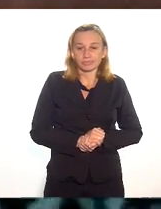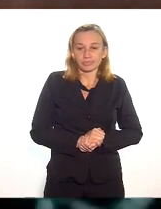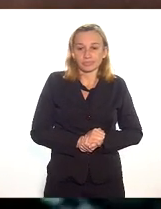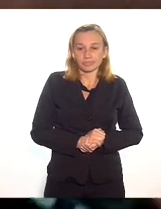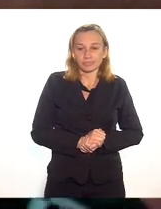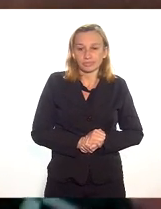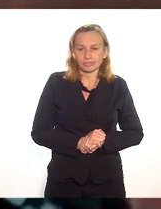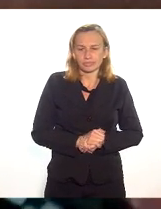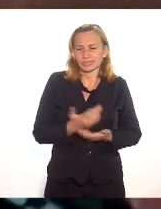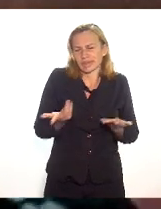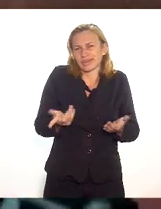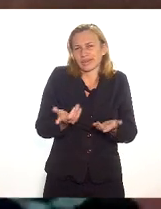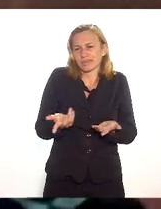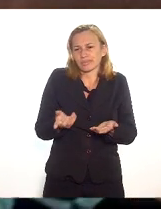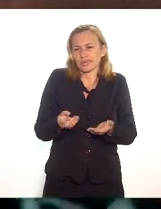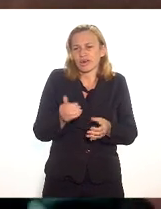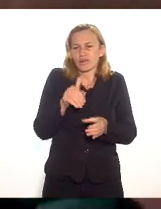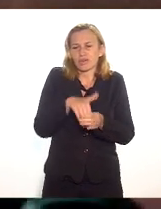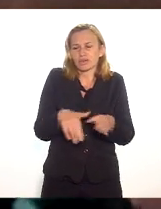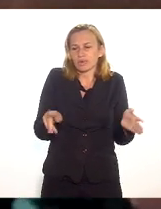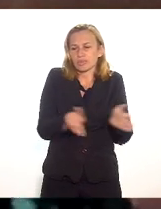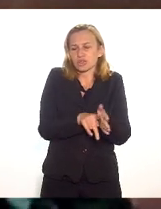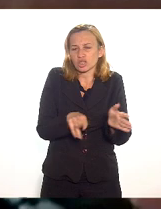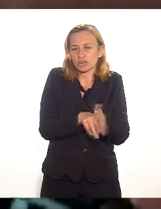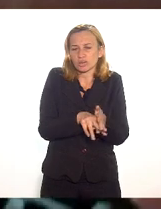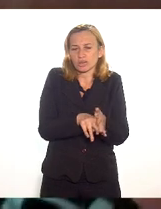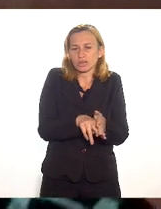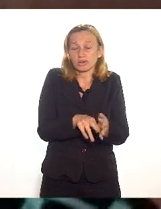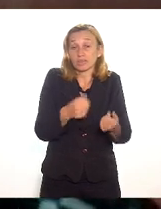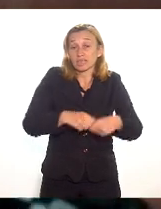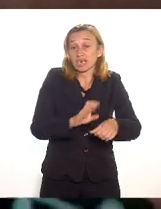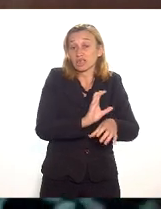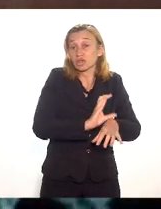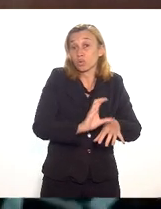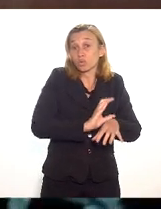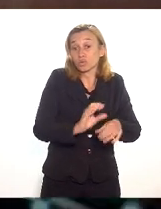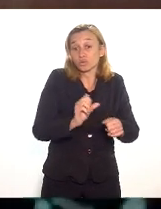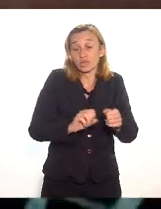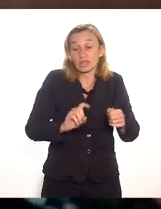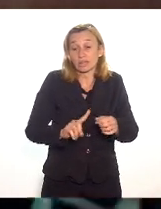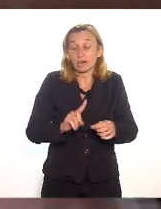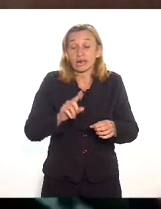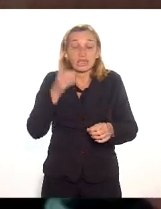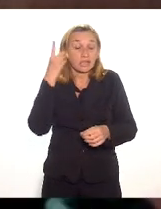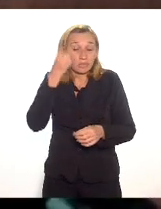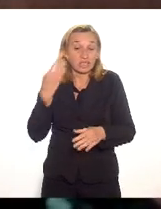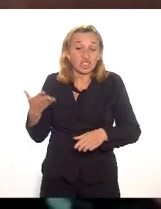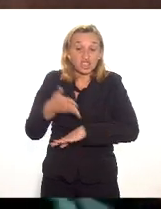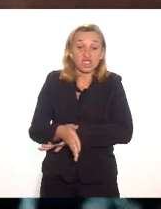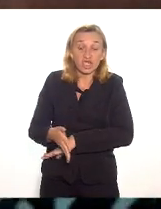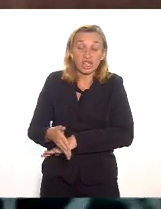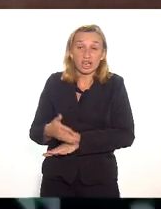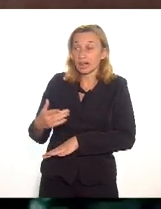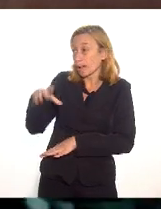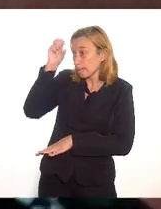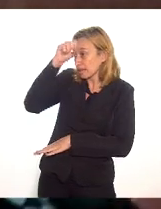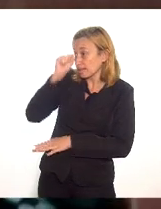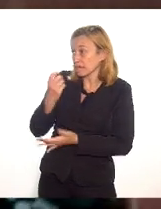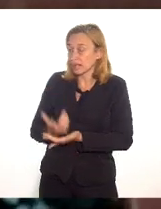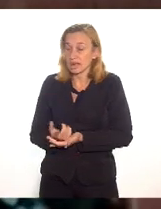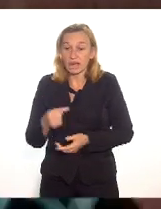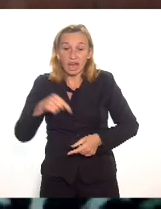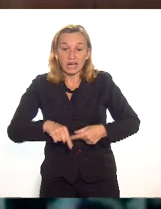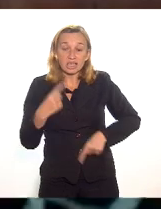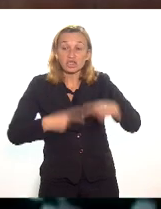Daqui a pouco a gente vai ter que votar projeto de resolução para fazer curso para deputado que chega a aprender que aqui é uma casa política e que se politizam